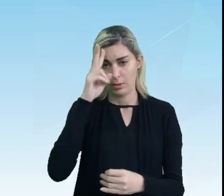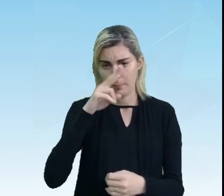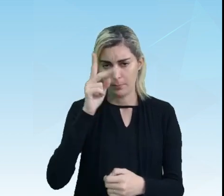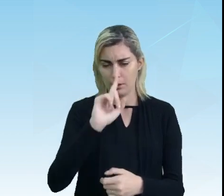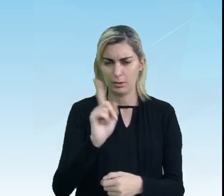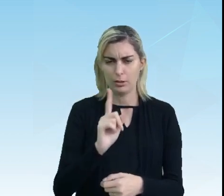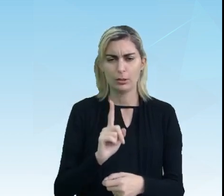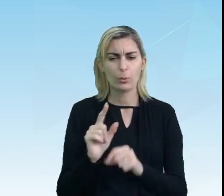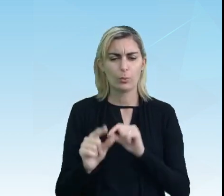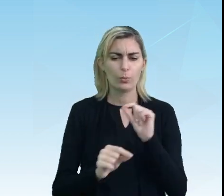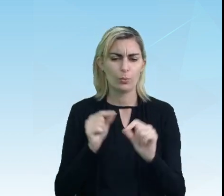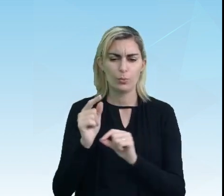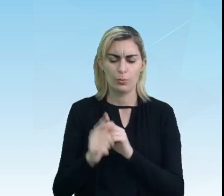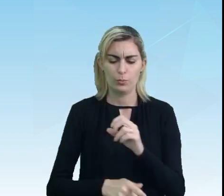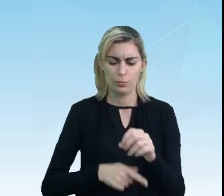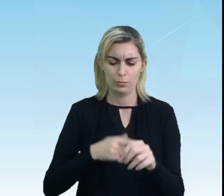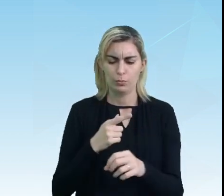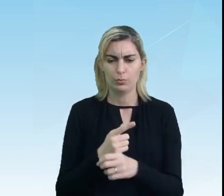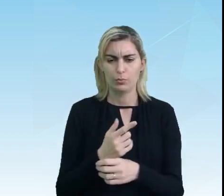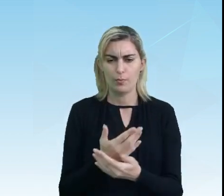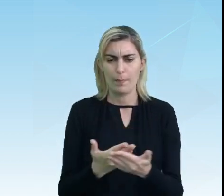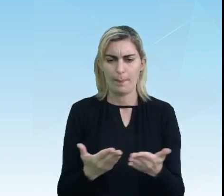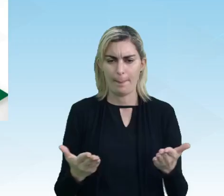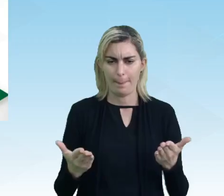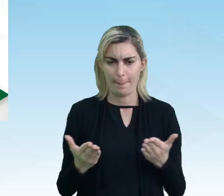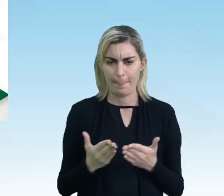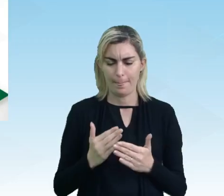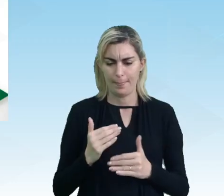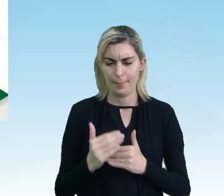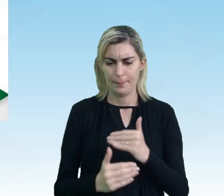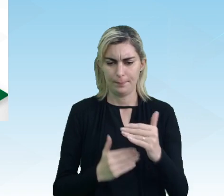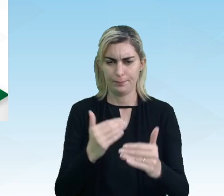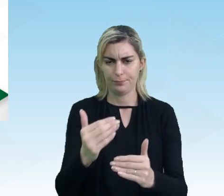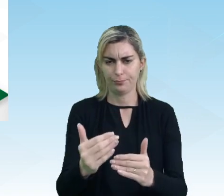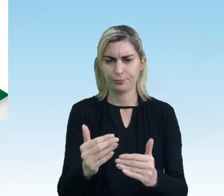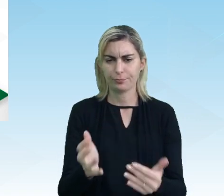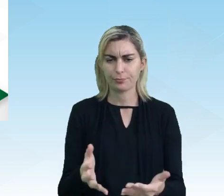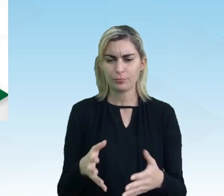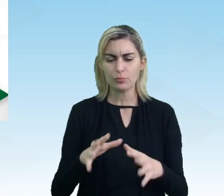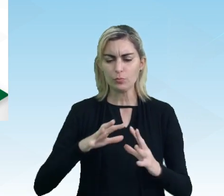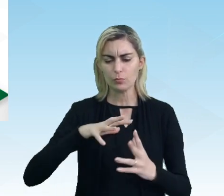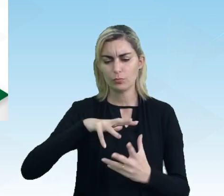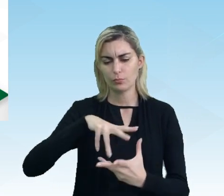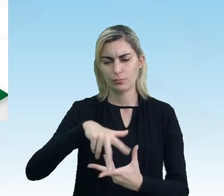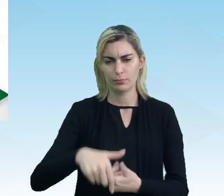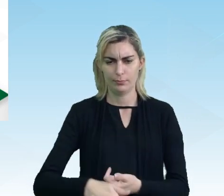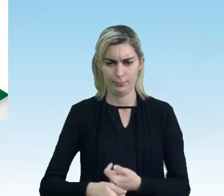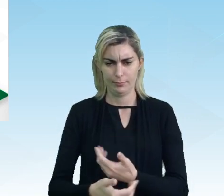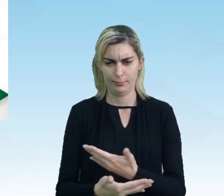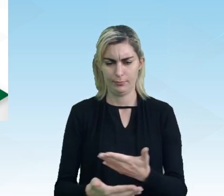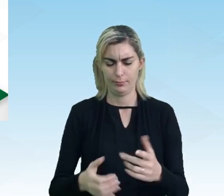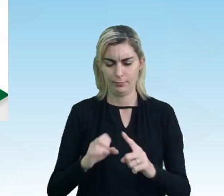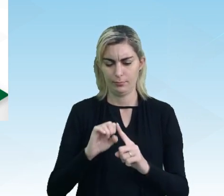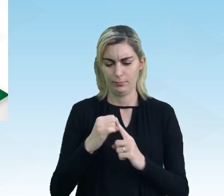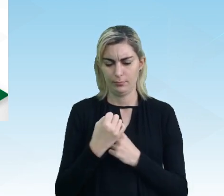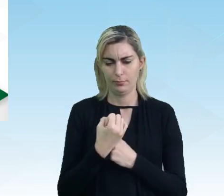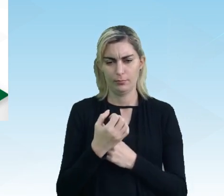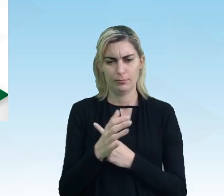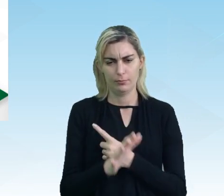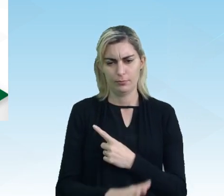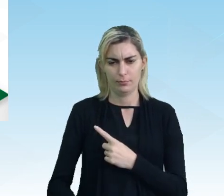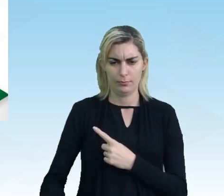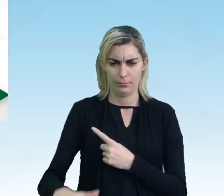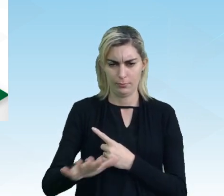globalização? Seria que ela é um processo de integração global das sociedades que